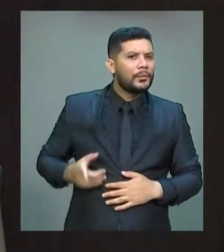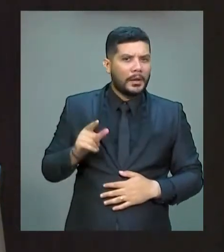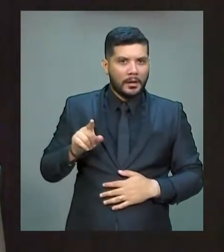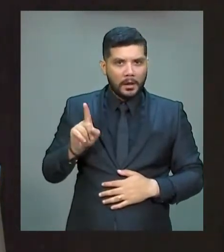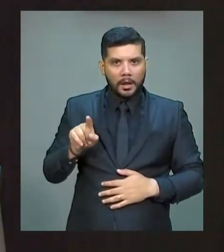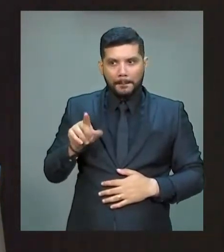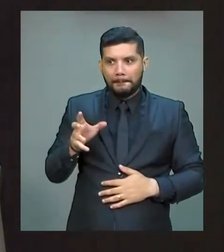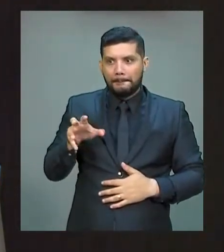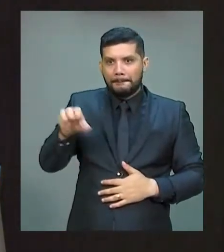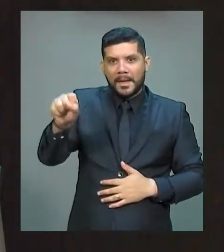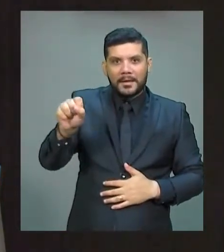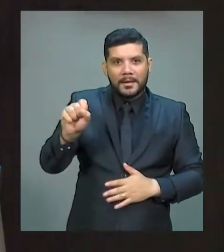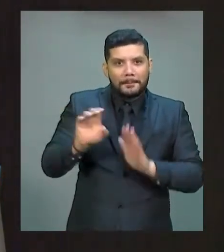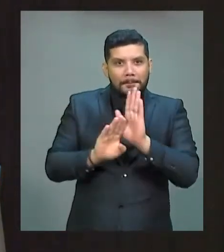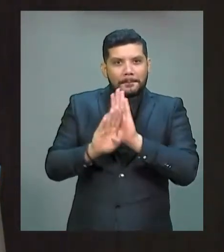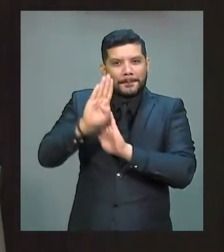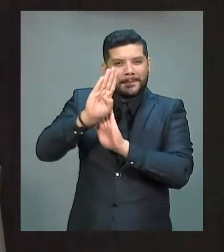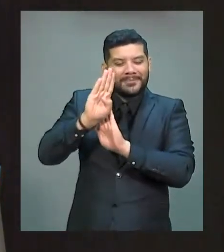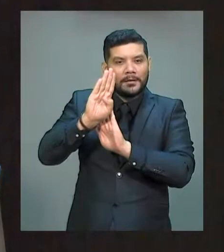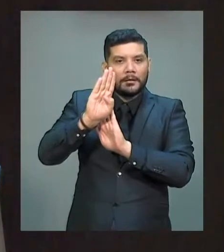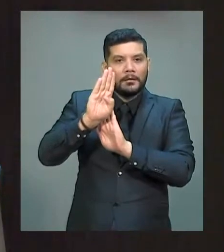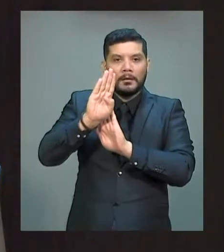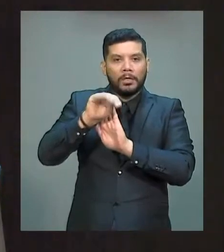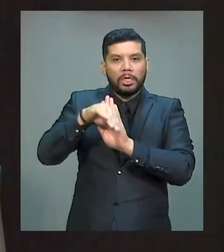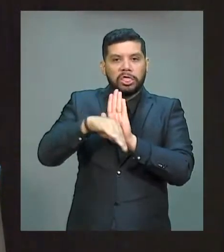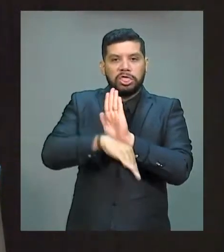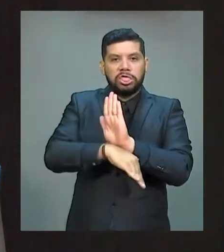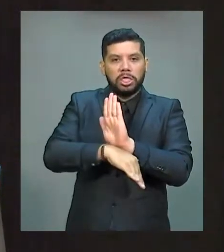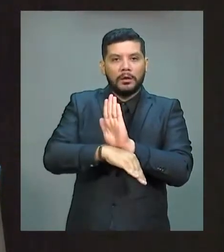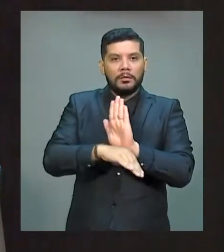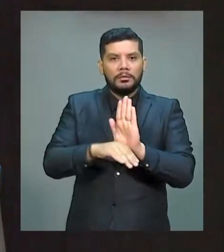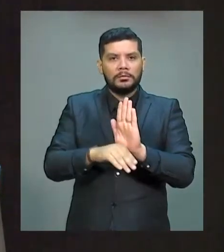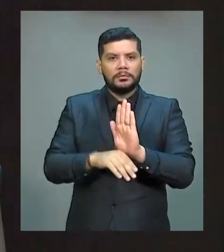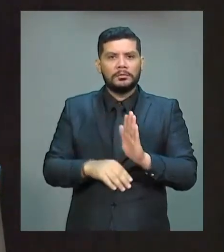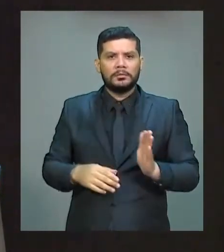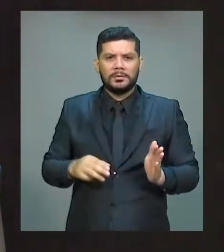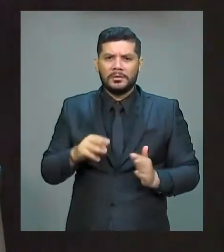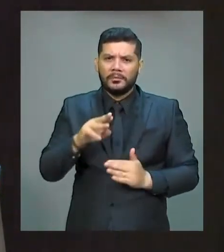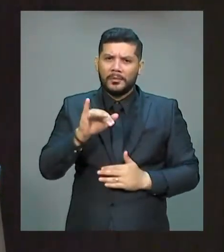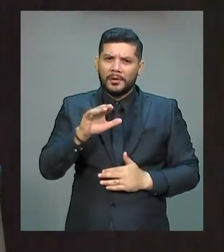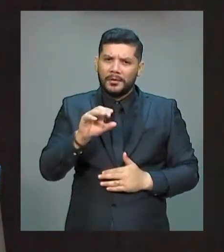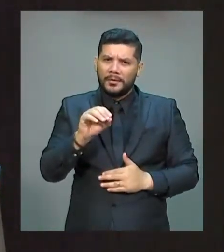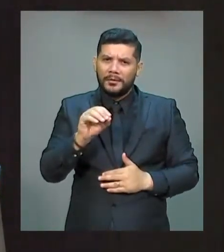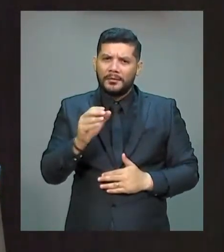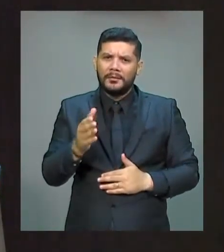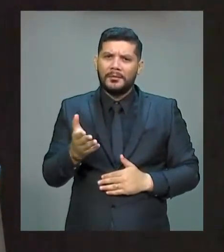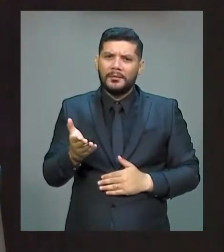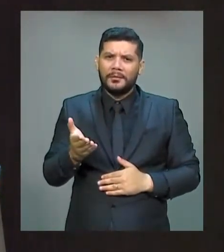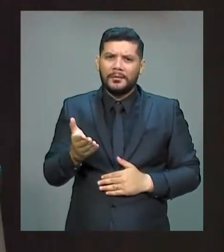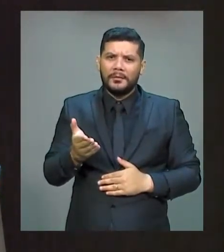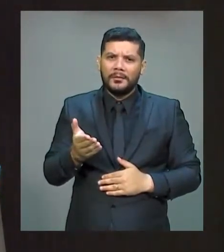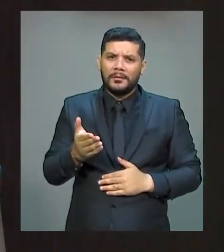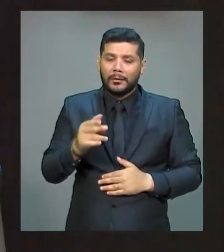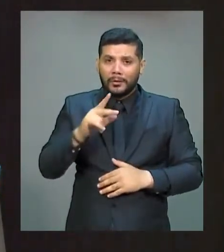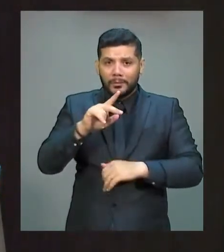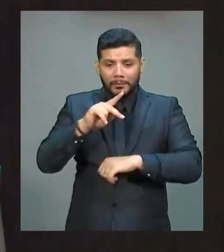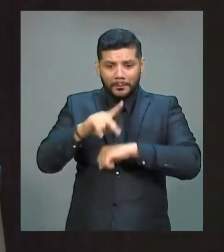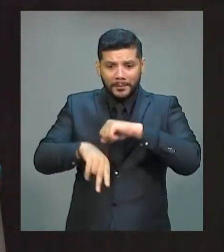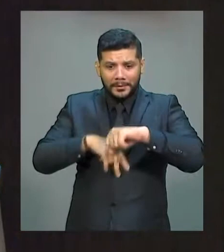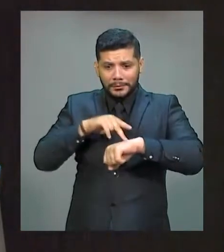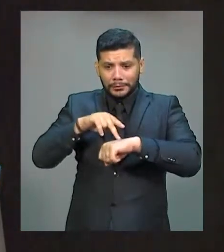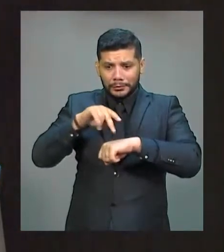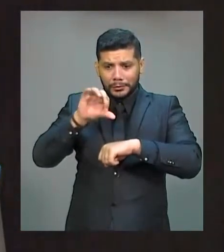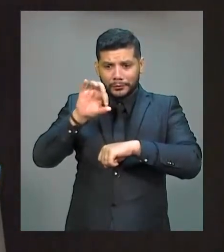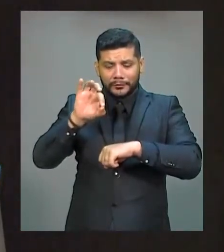o mínimo de vacinas. Maio de 2020, consórcio COVAX, 90 países, o governo